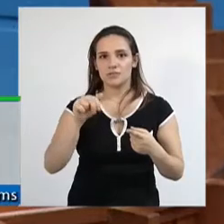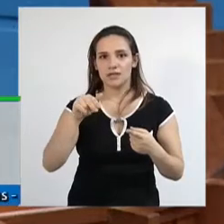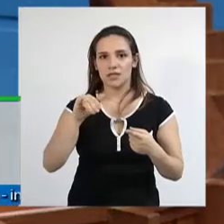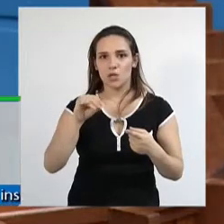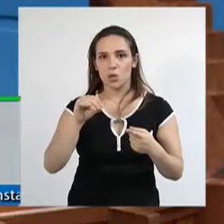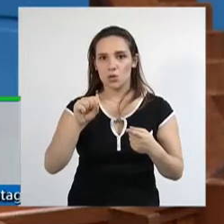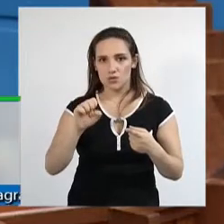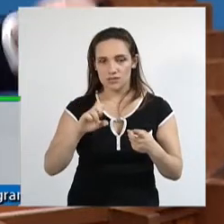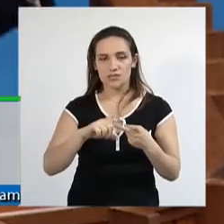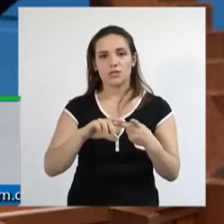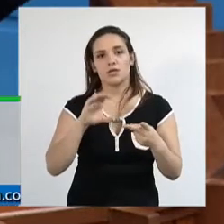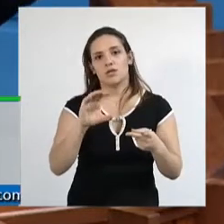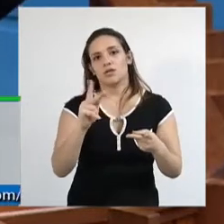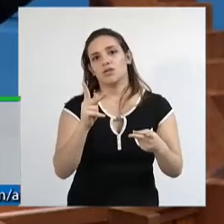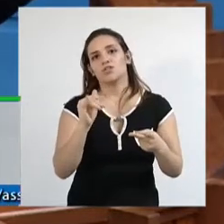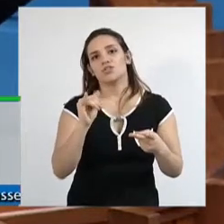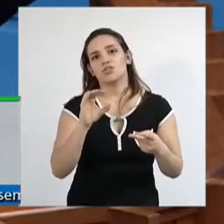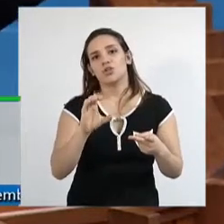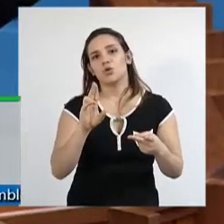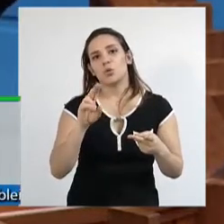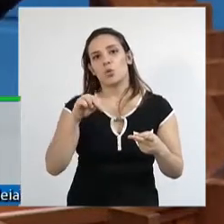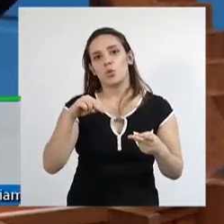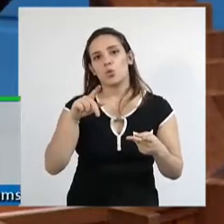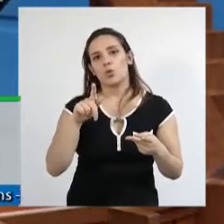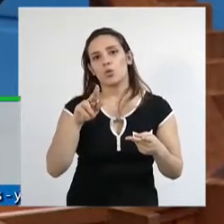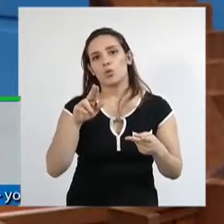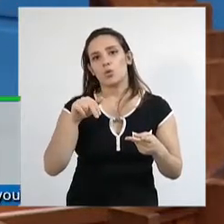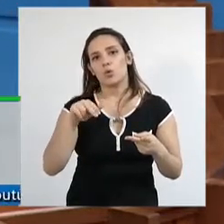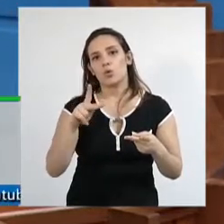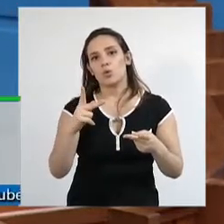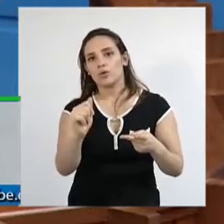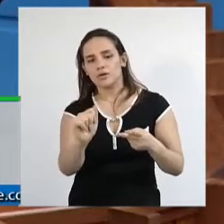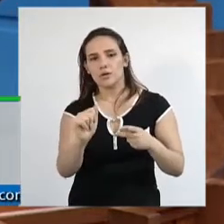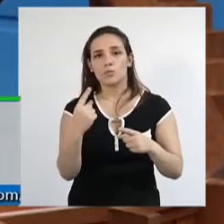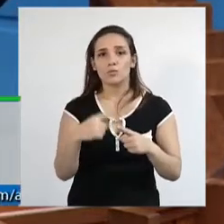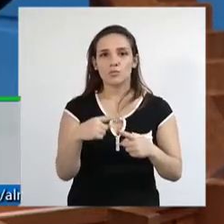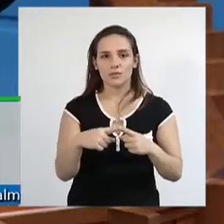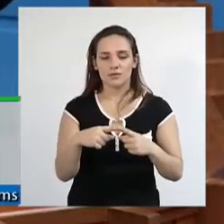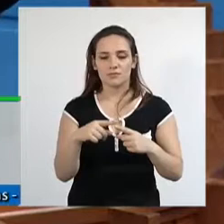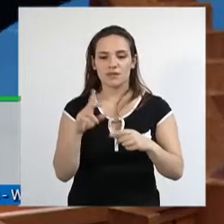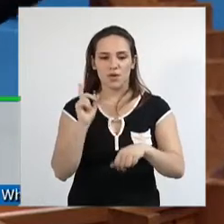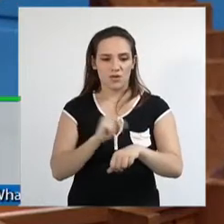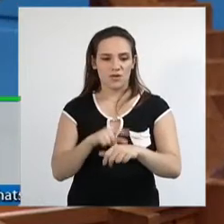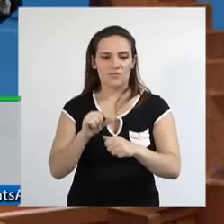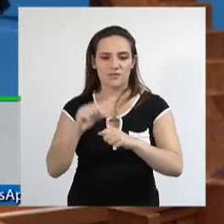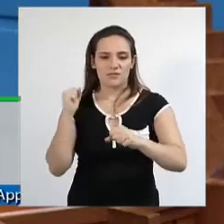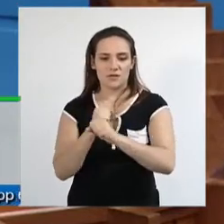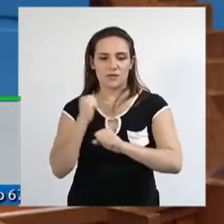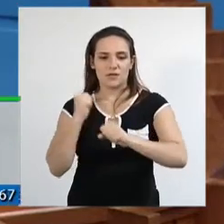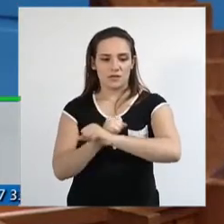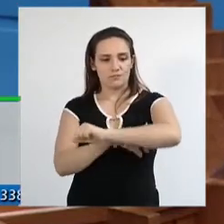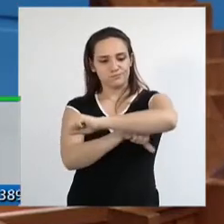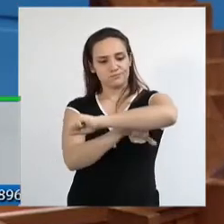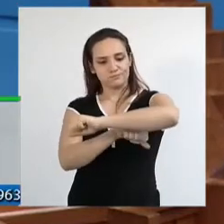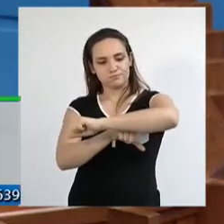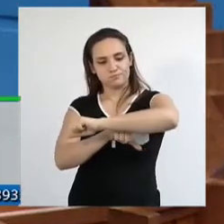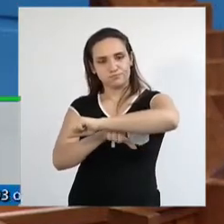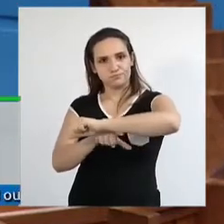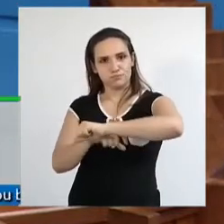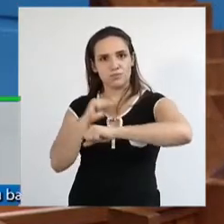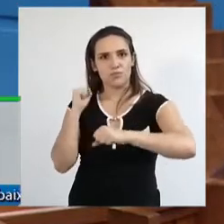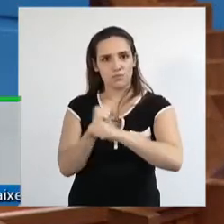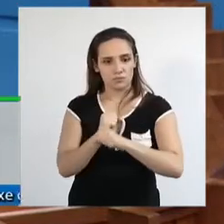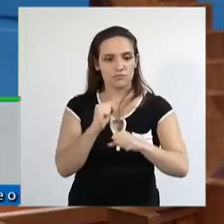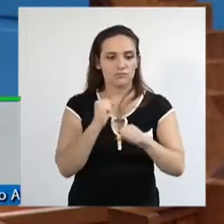porque a maneira como foi feita o gasoduto, em verdade, nós viemos trazendo, a cada ponto